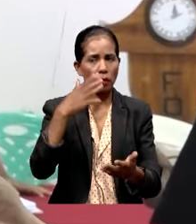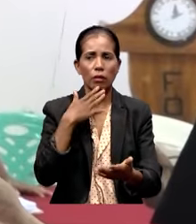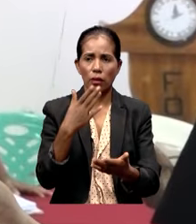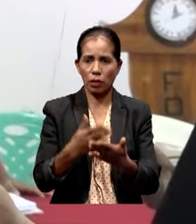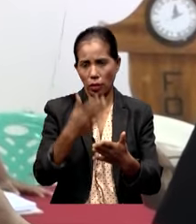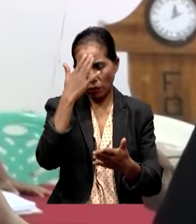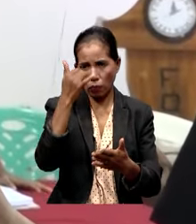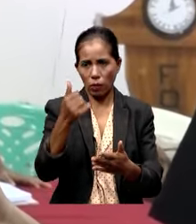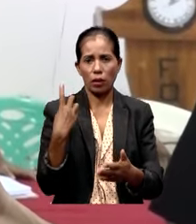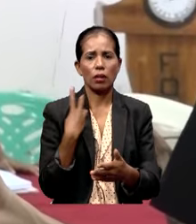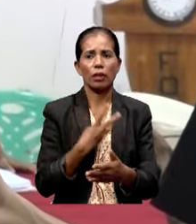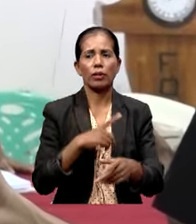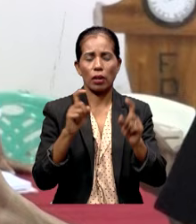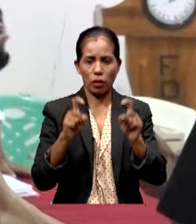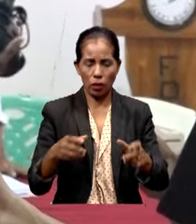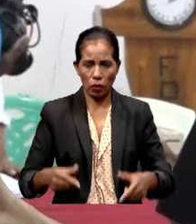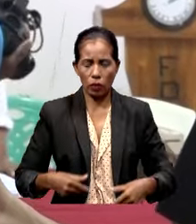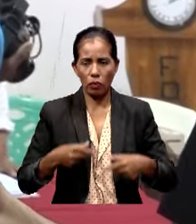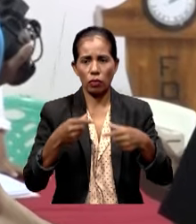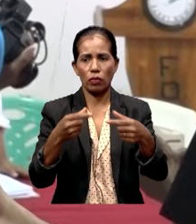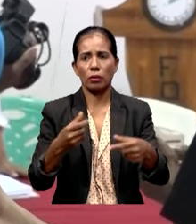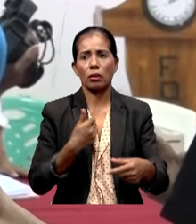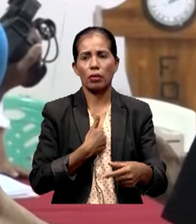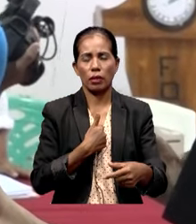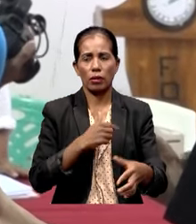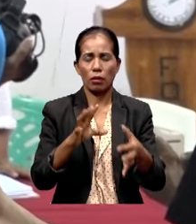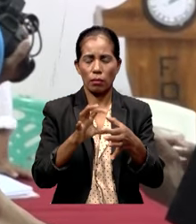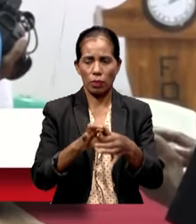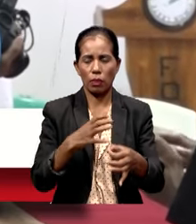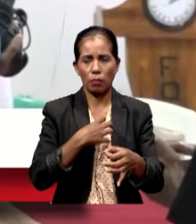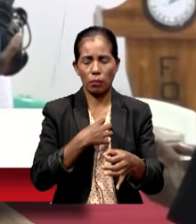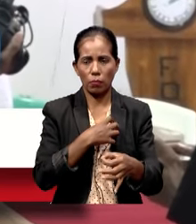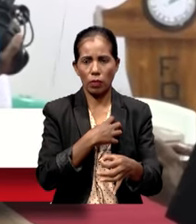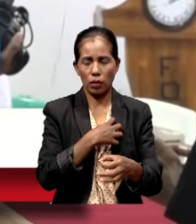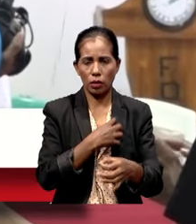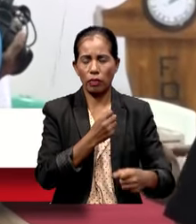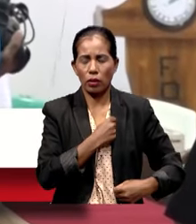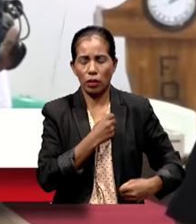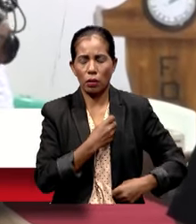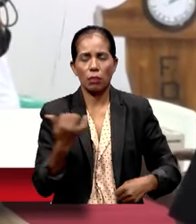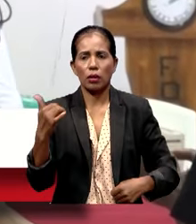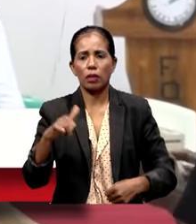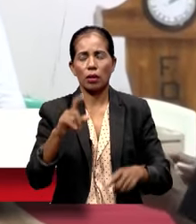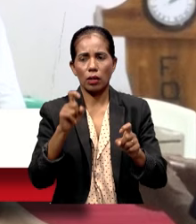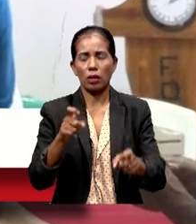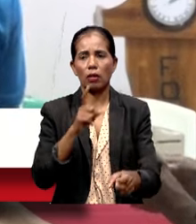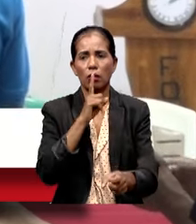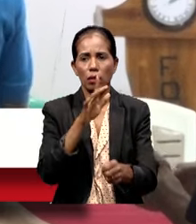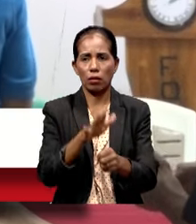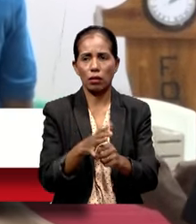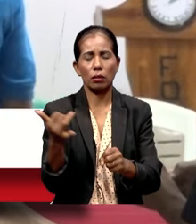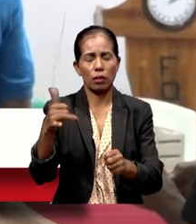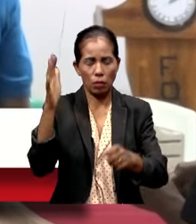a mas ita tem que foi tania a membro polícia o FDT a Sira tem que jurar. Será que Sira maksaia nesse autor ba conflito Sira